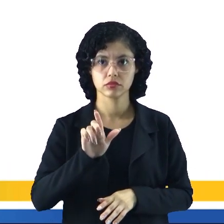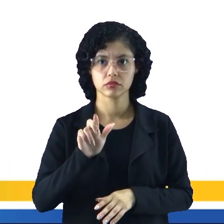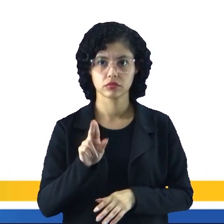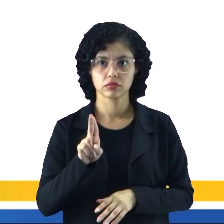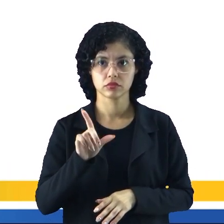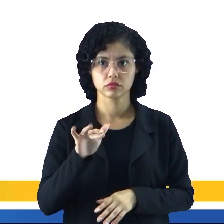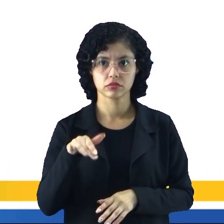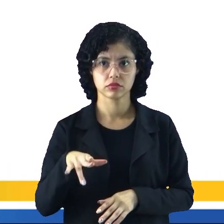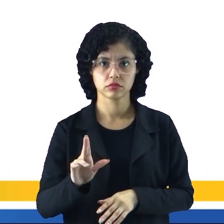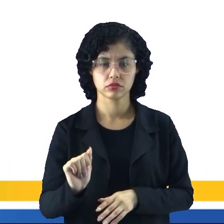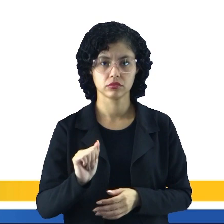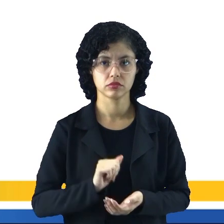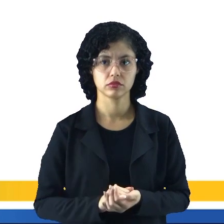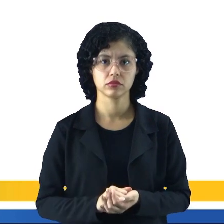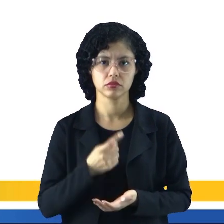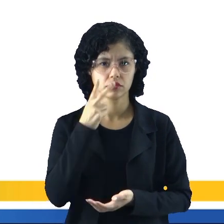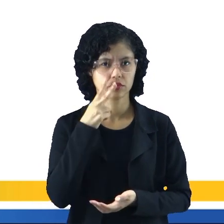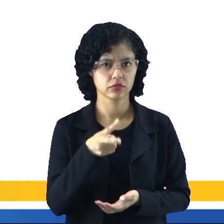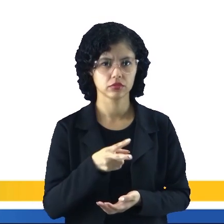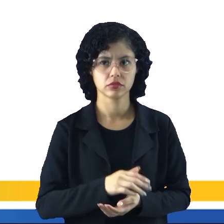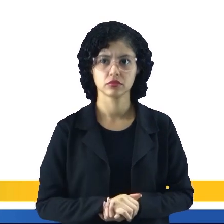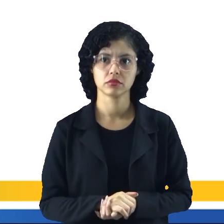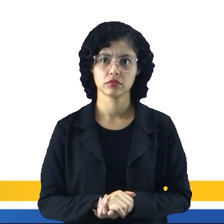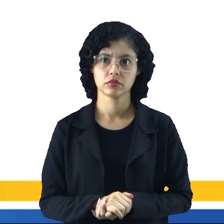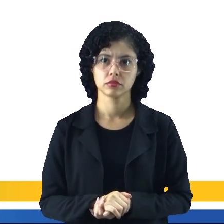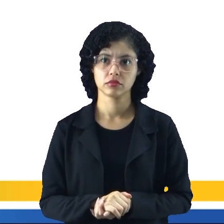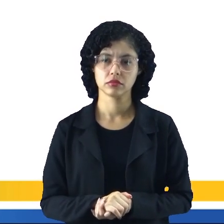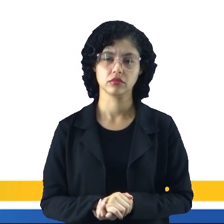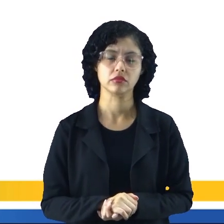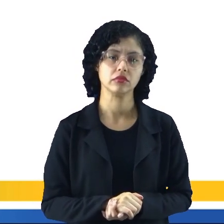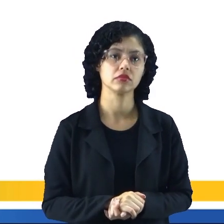Tal estratégia está centrada no que vamos ver